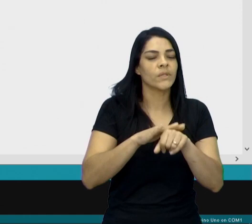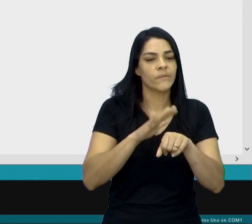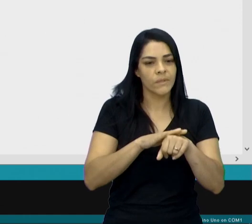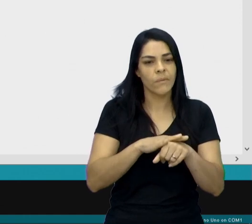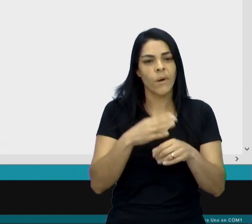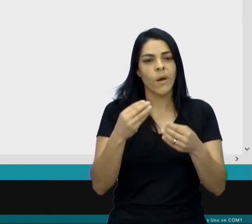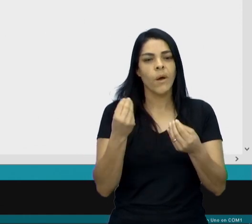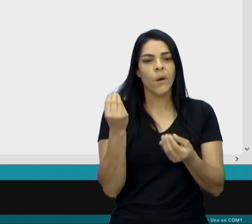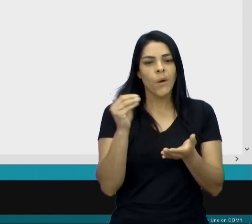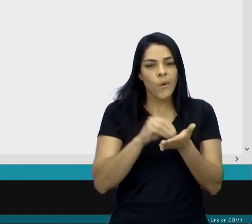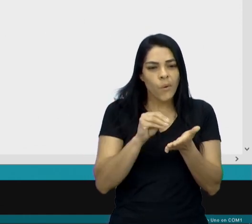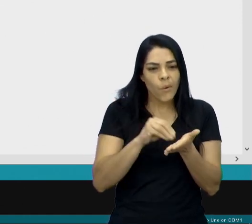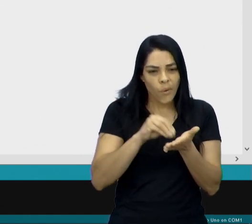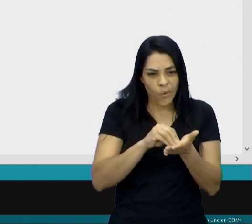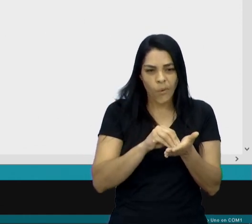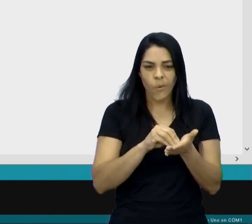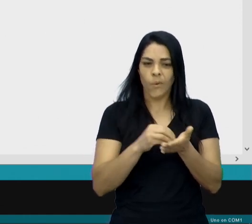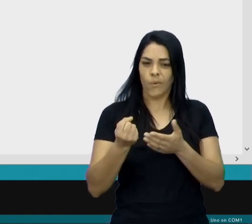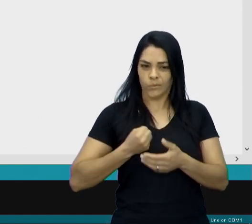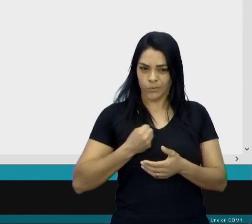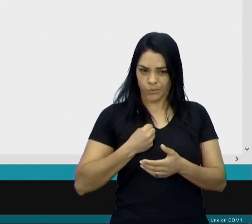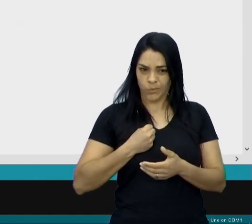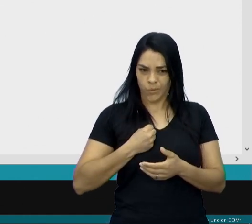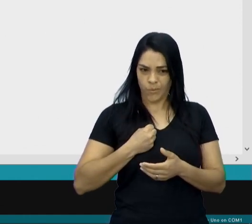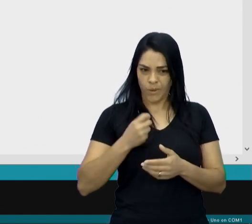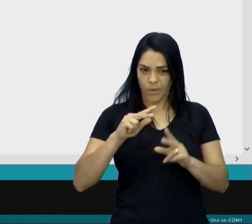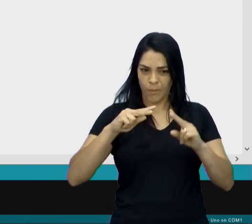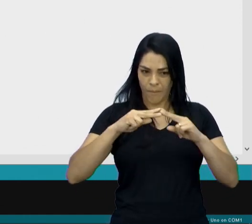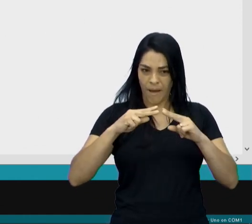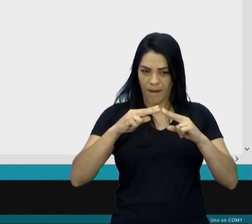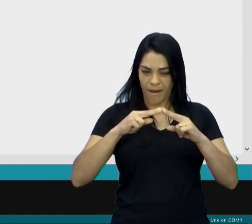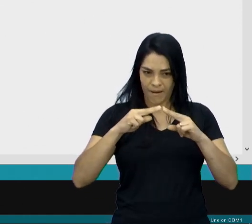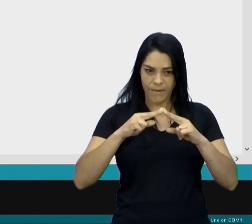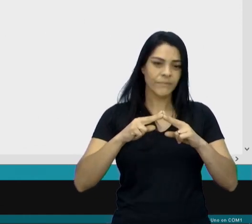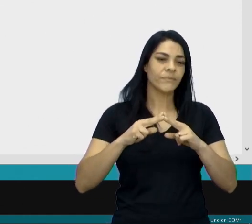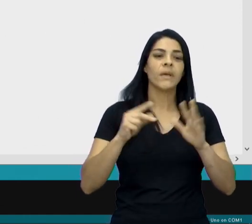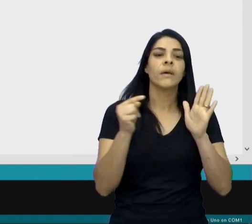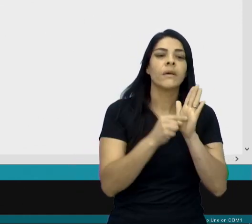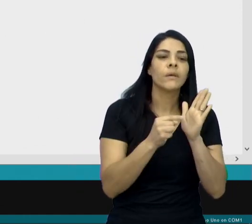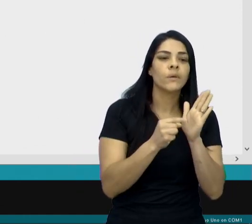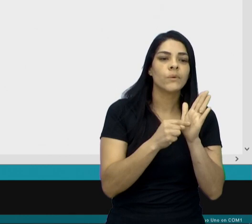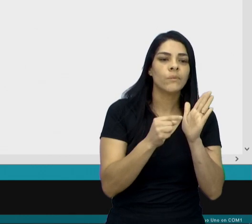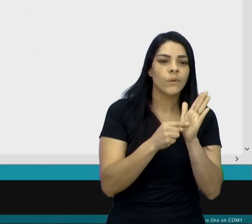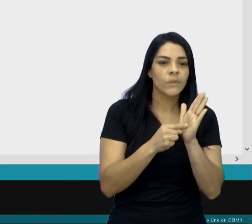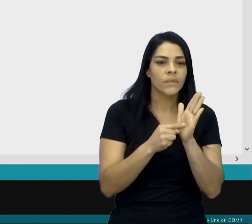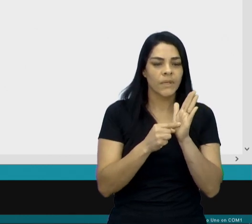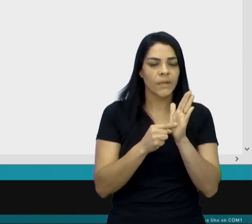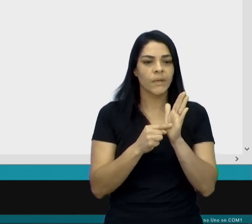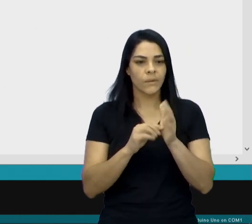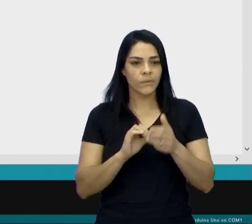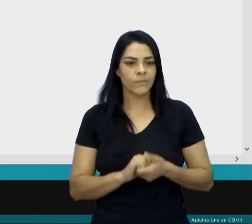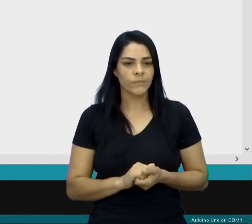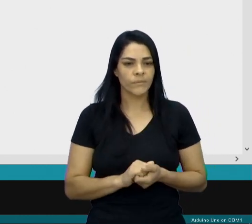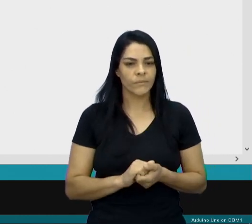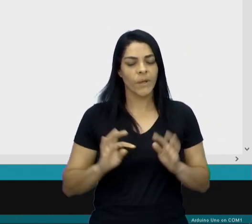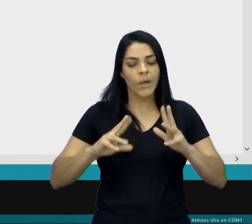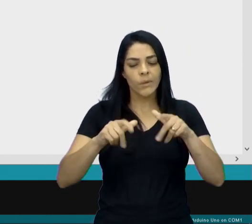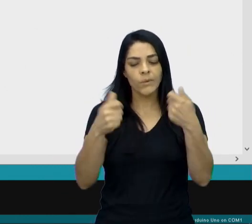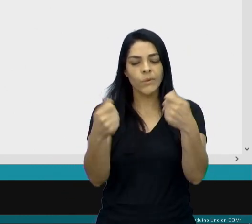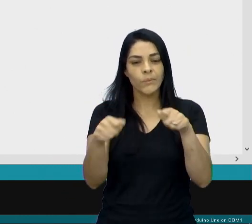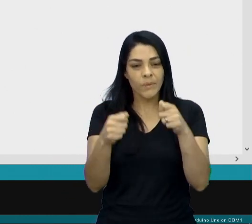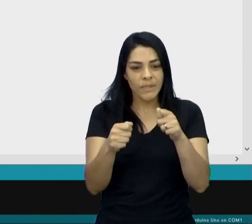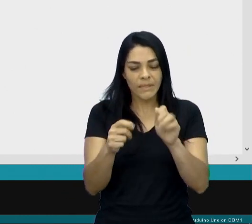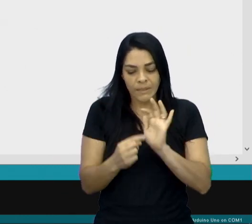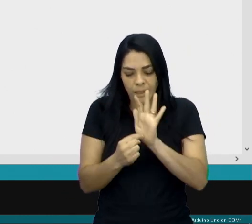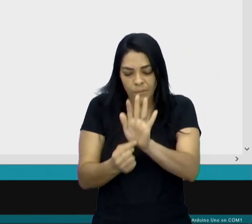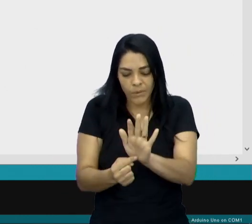LEDs nos números pares e os botões eu coloquei nos números ímpares, tá certo? Então, tudo isso você tem que